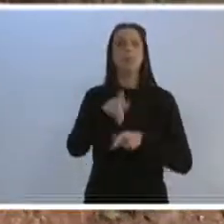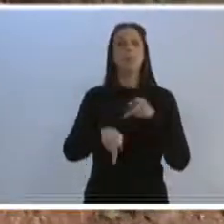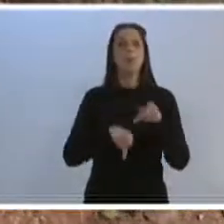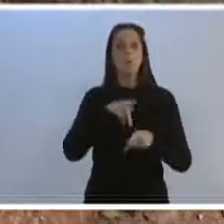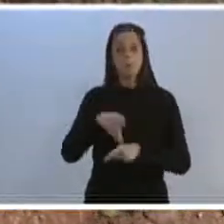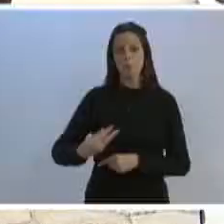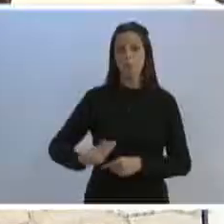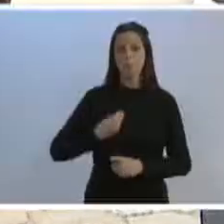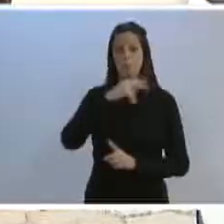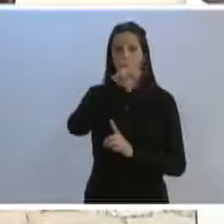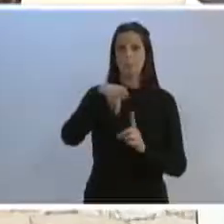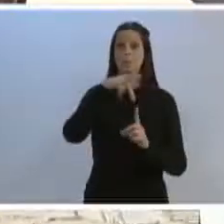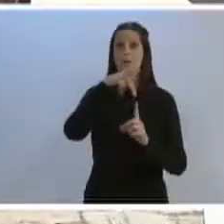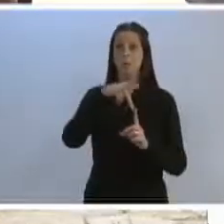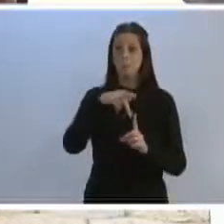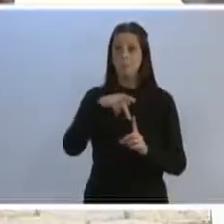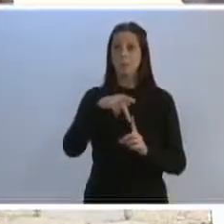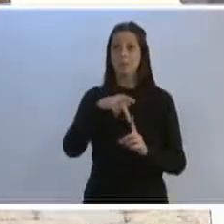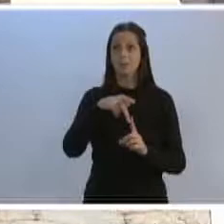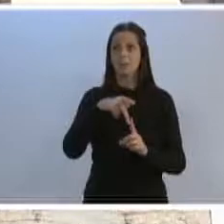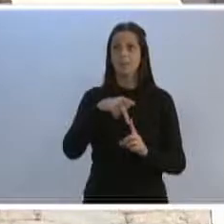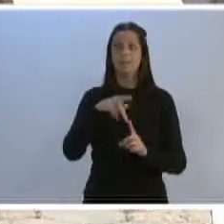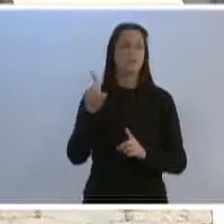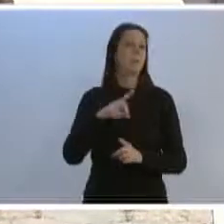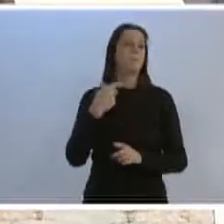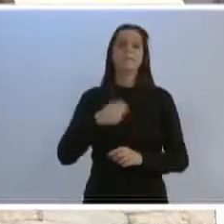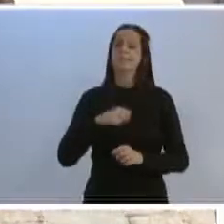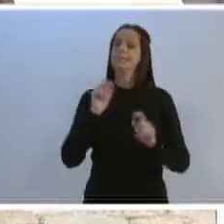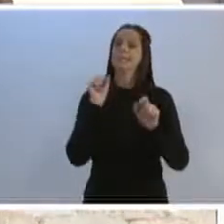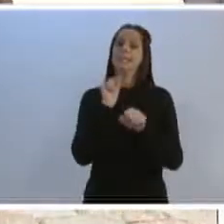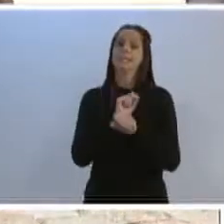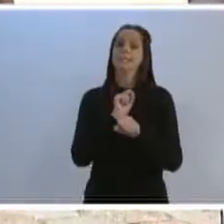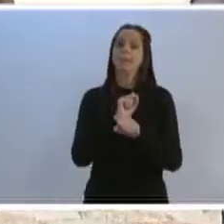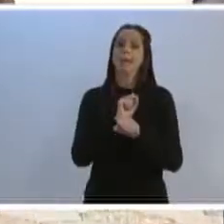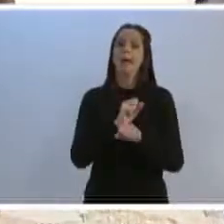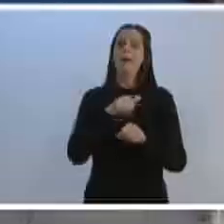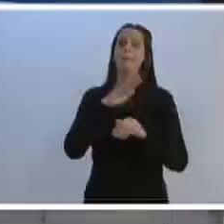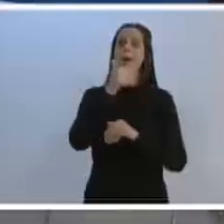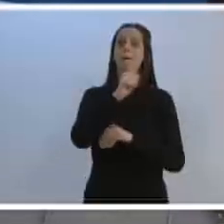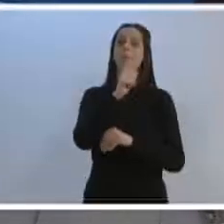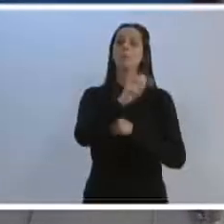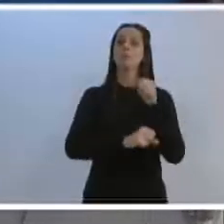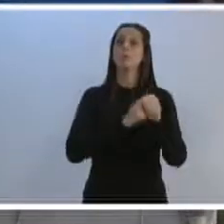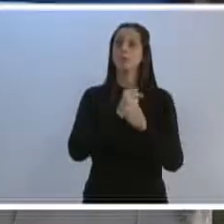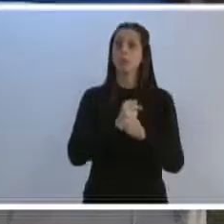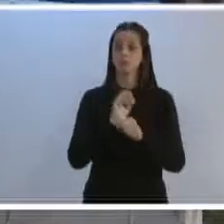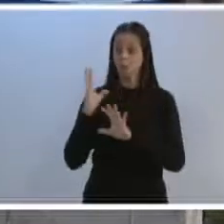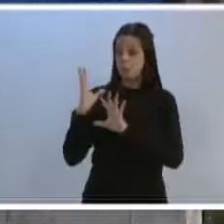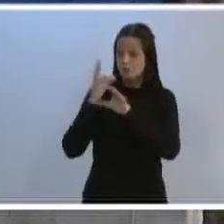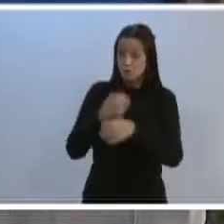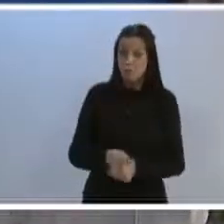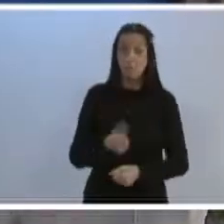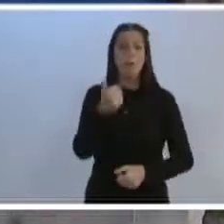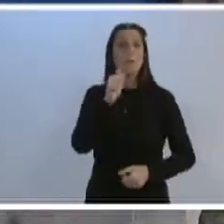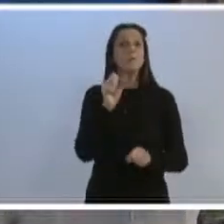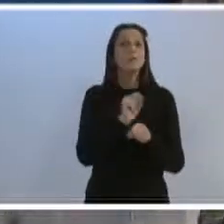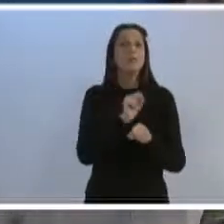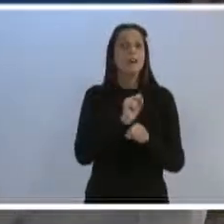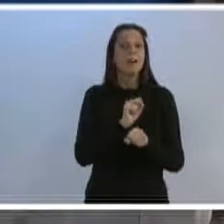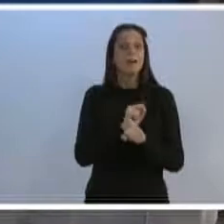ponta aguda não tenha que esperar quem sabe mais 11 anos né já são 11 anos então nós